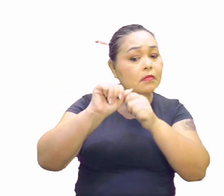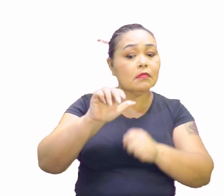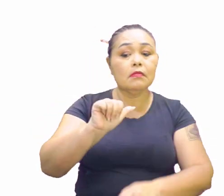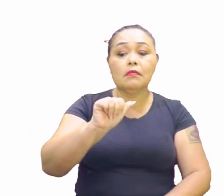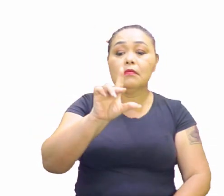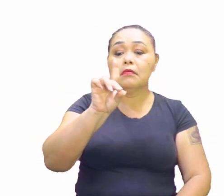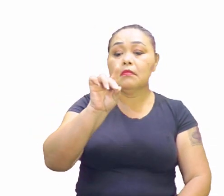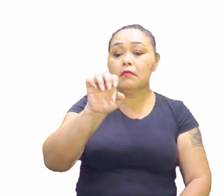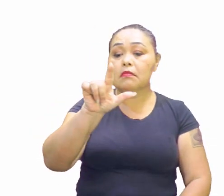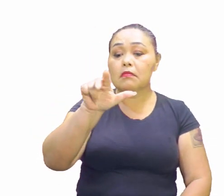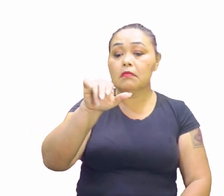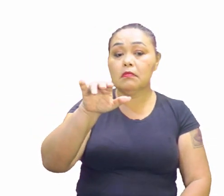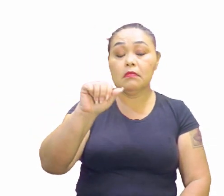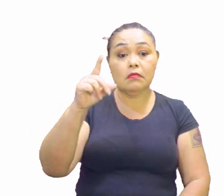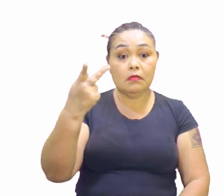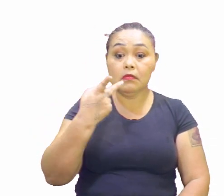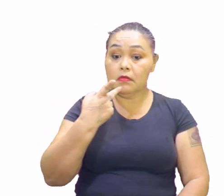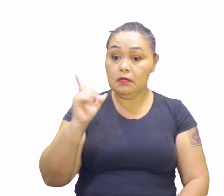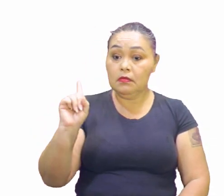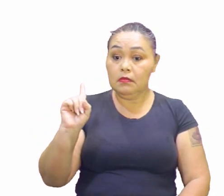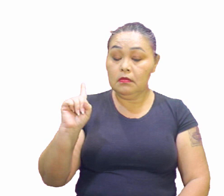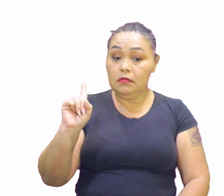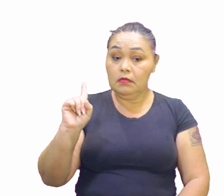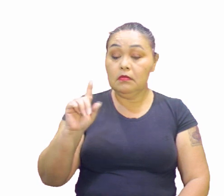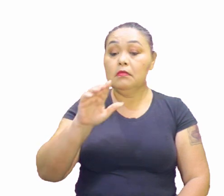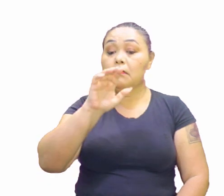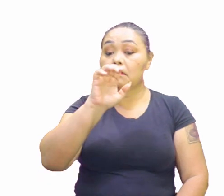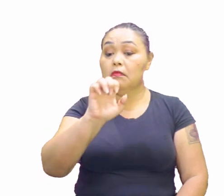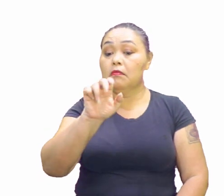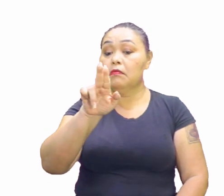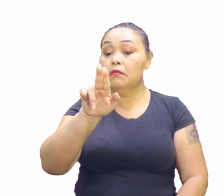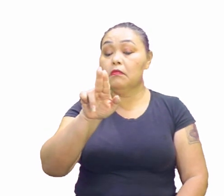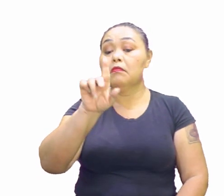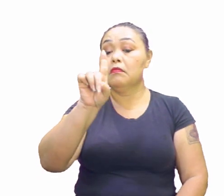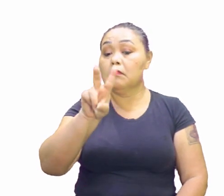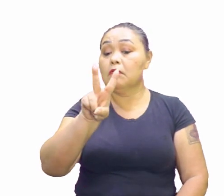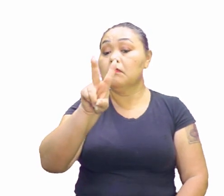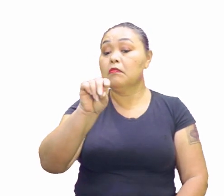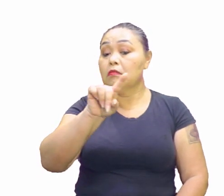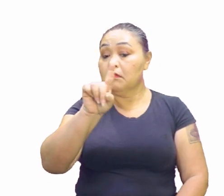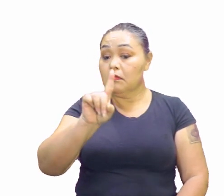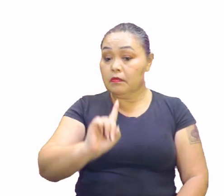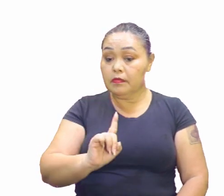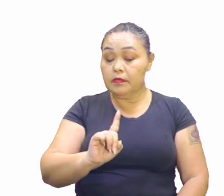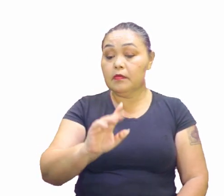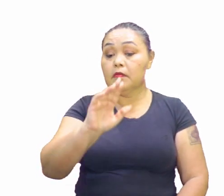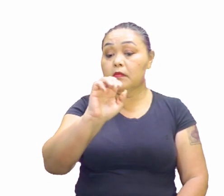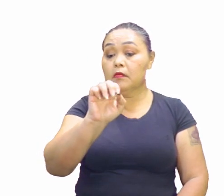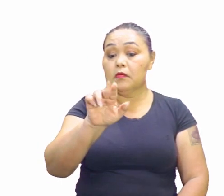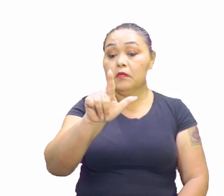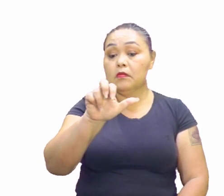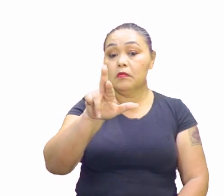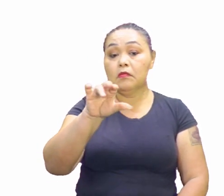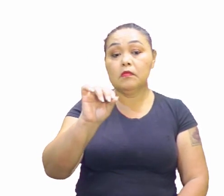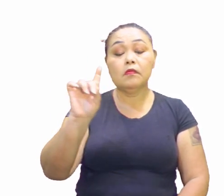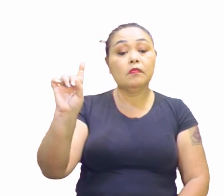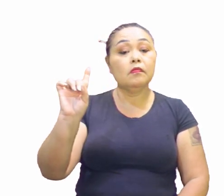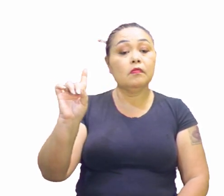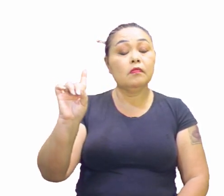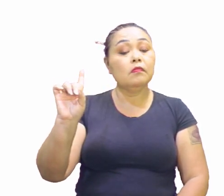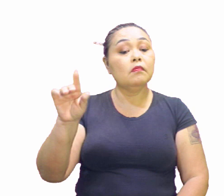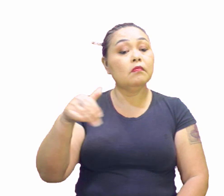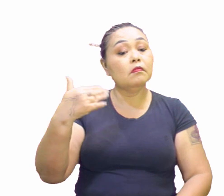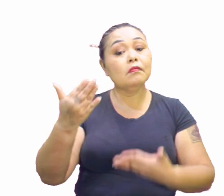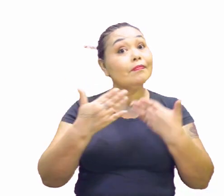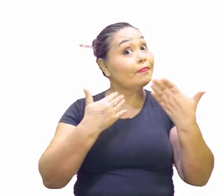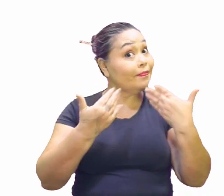Adélia? Então, olha o eu lírico, a voz. A voz que fala. Exato. Então, aqui no nosso